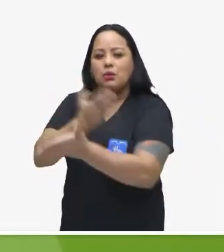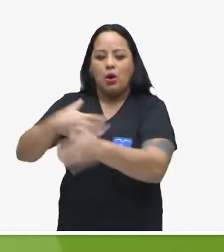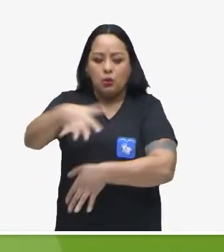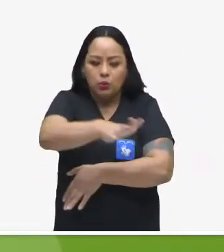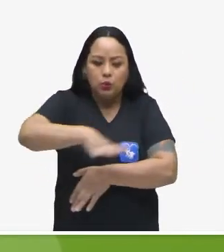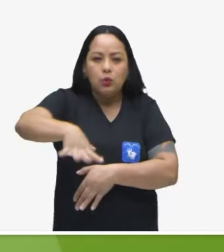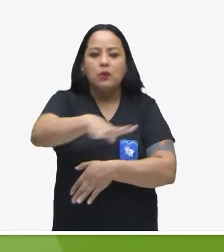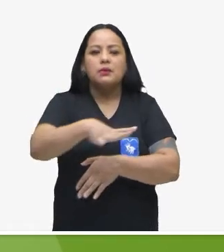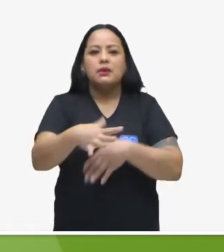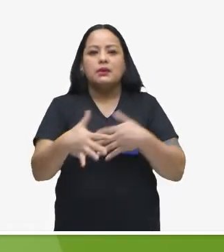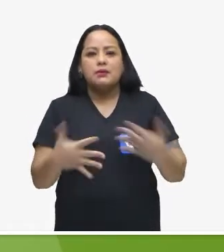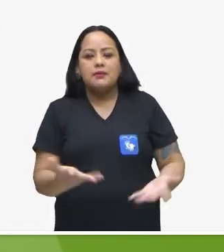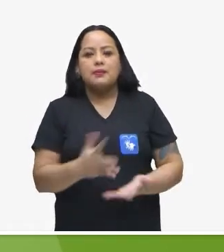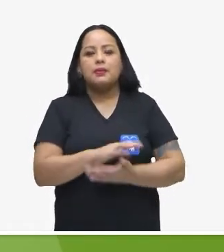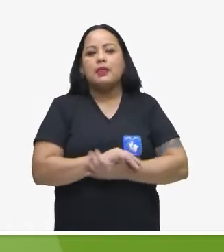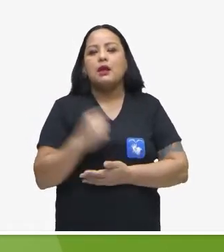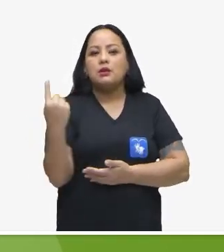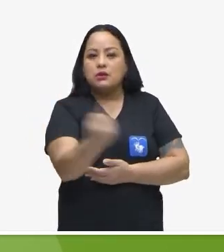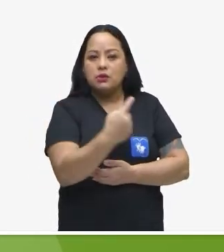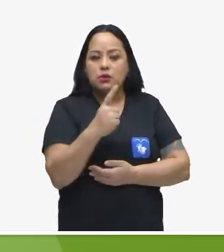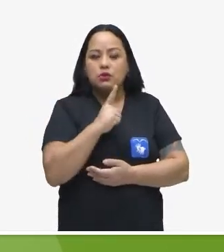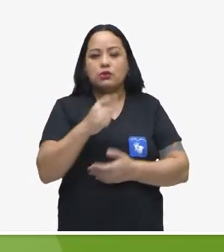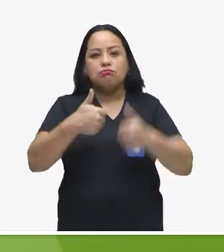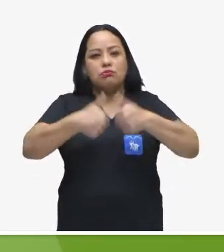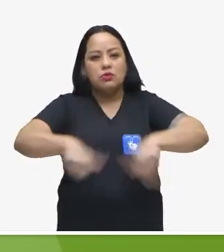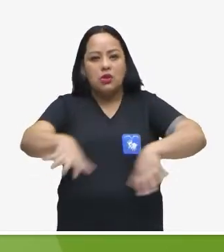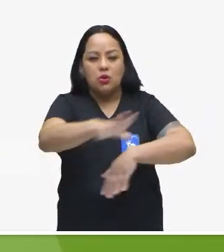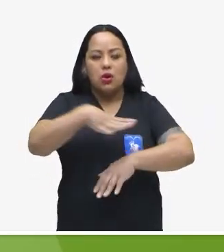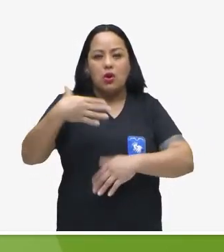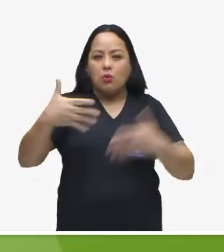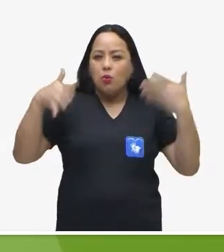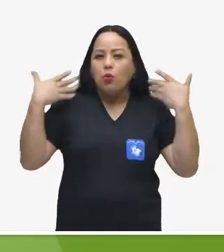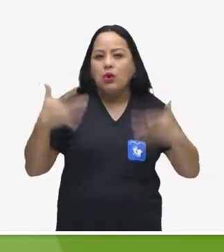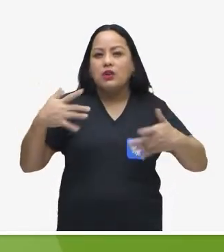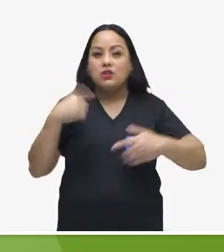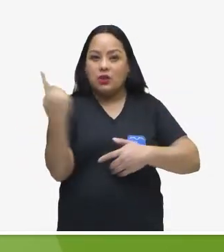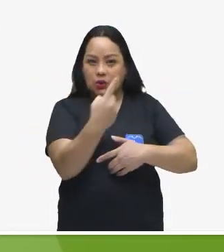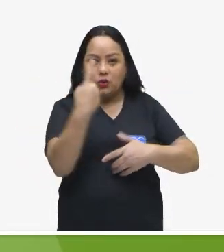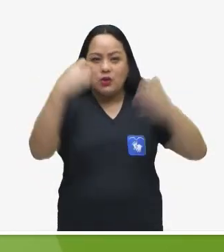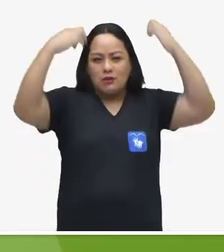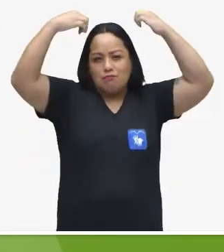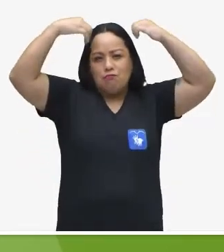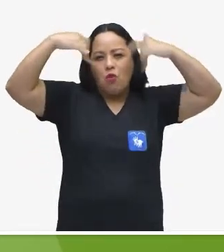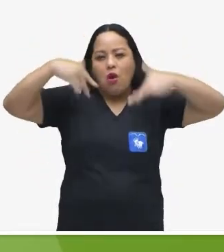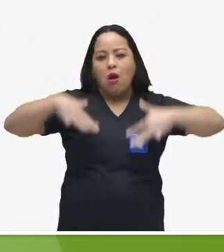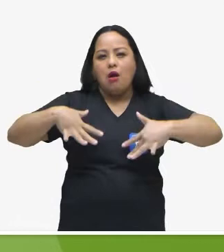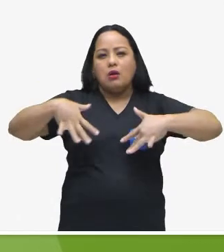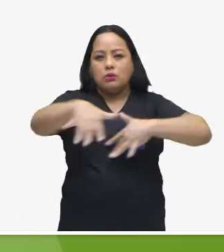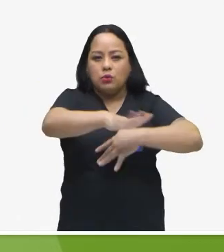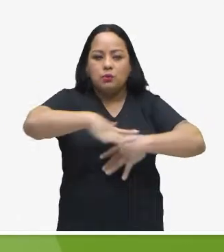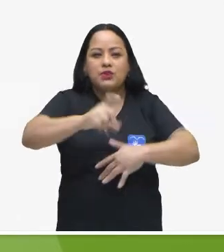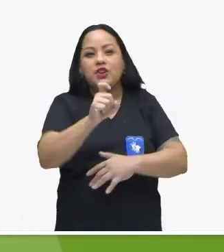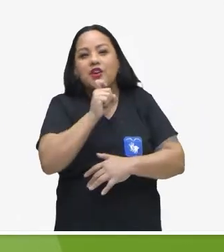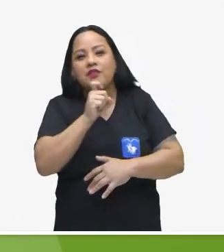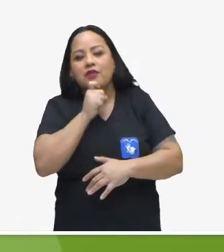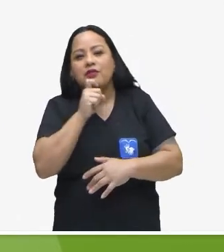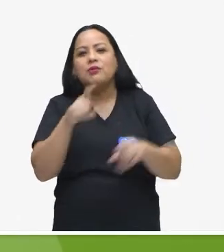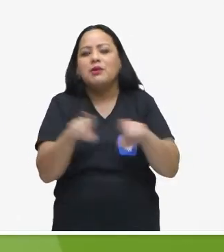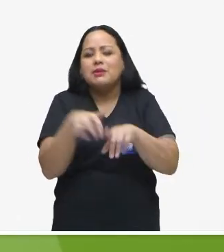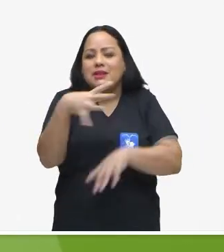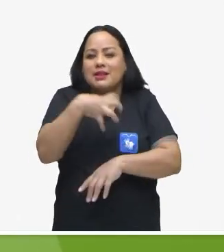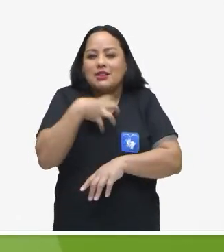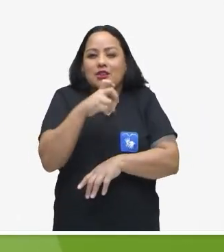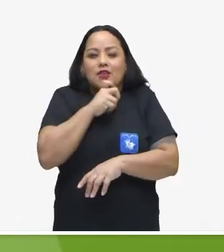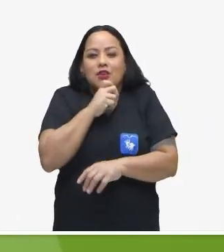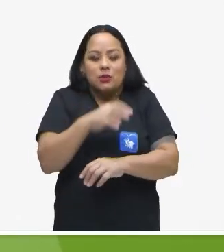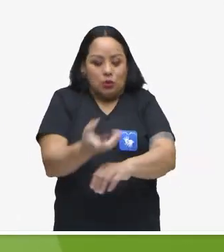né? Então, se a gente está num ambiente quente, a gente vai suar. Se estamos no ambiente frio, nós vamos sentir frio,